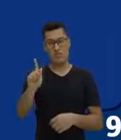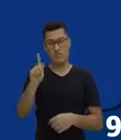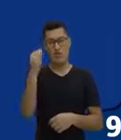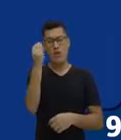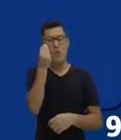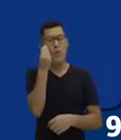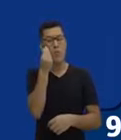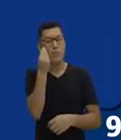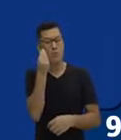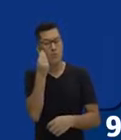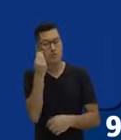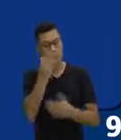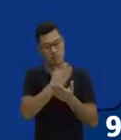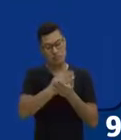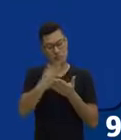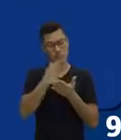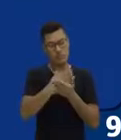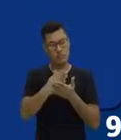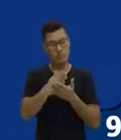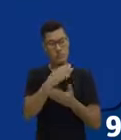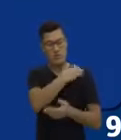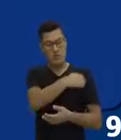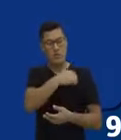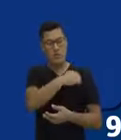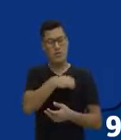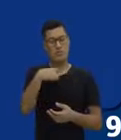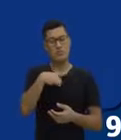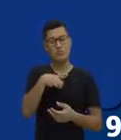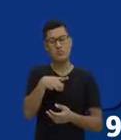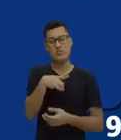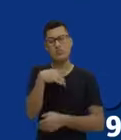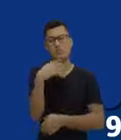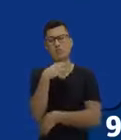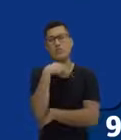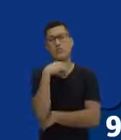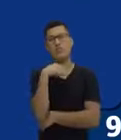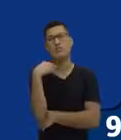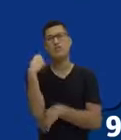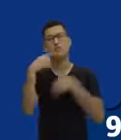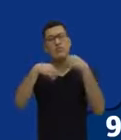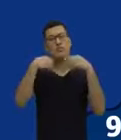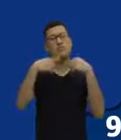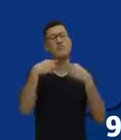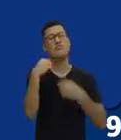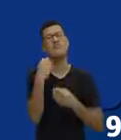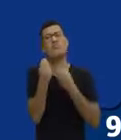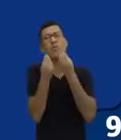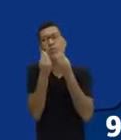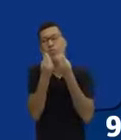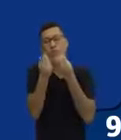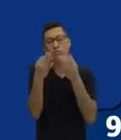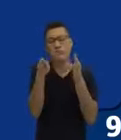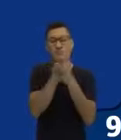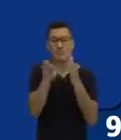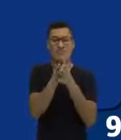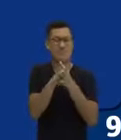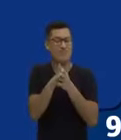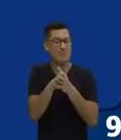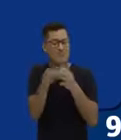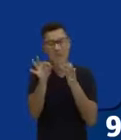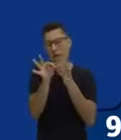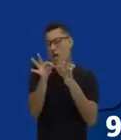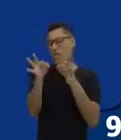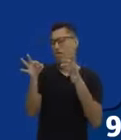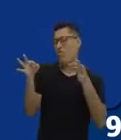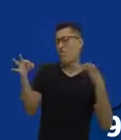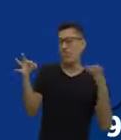que, inicialmente, o nosso aluno podia ter ficado preocupado. Herb, vai demorar muito para sair de 200 para 5 mil. Está muito longe.